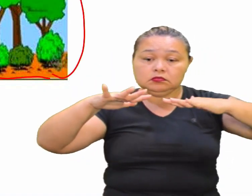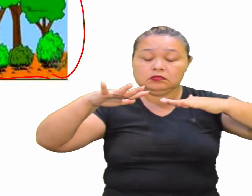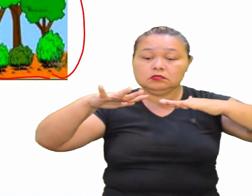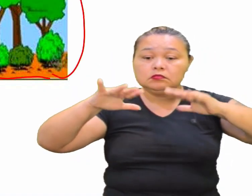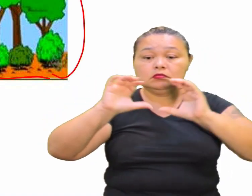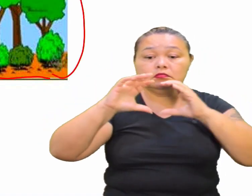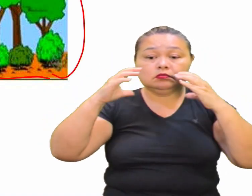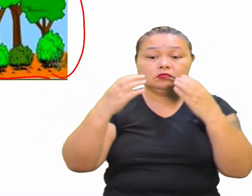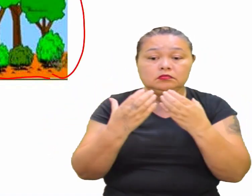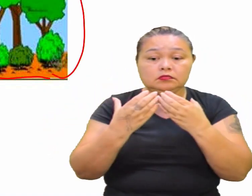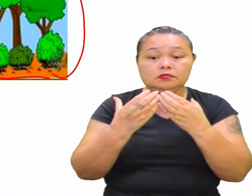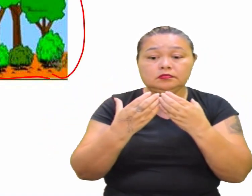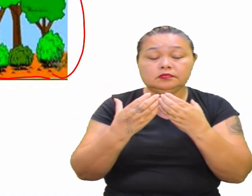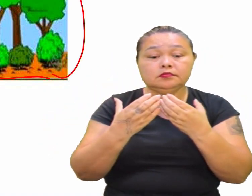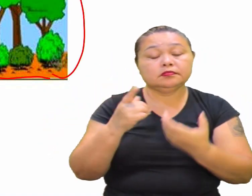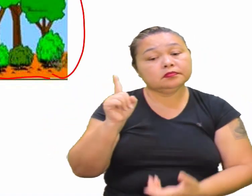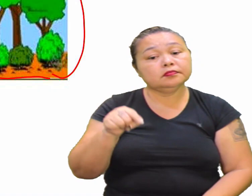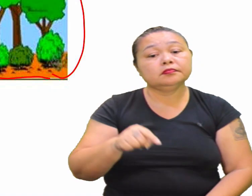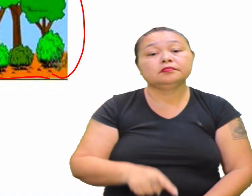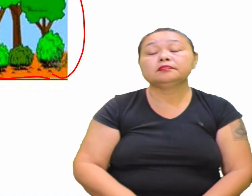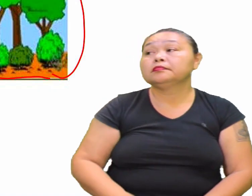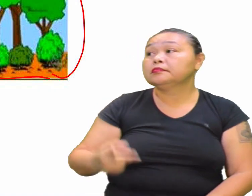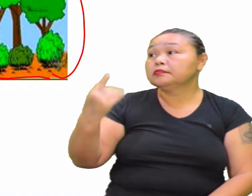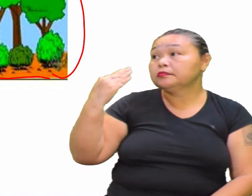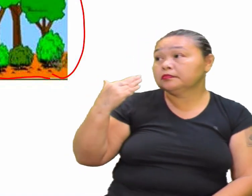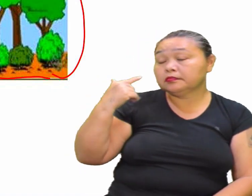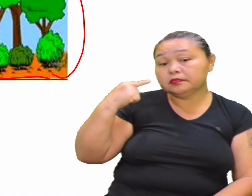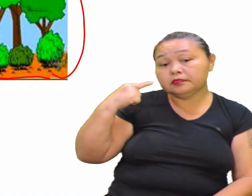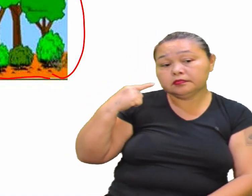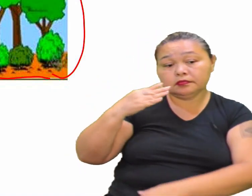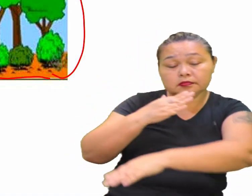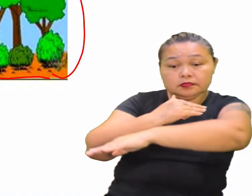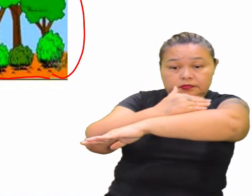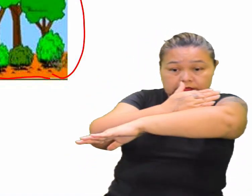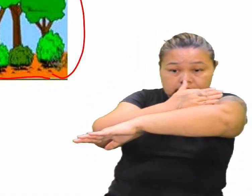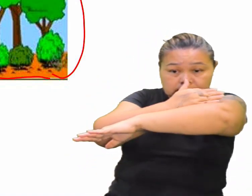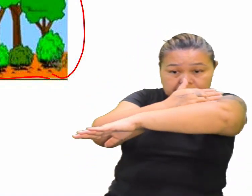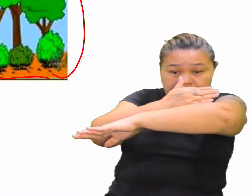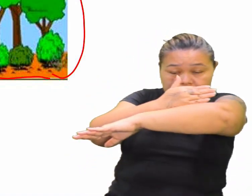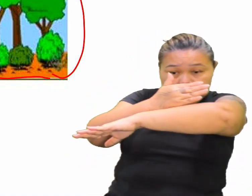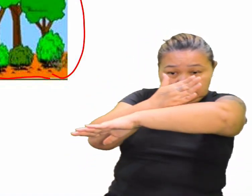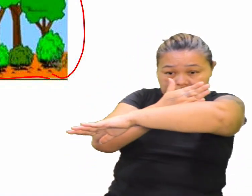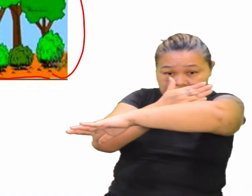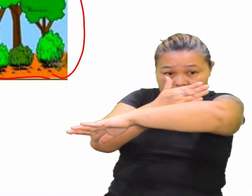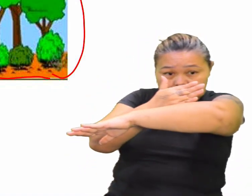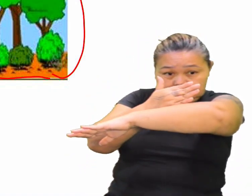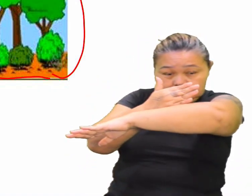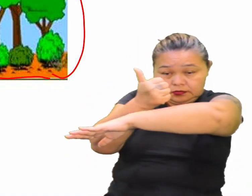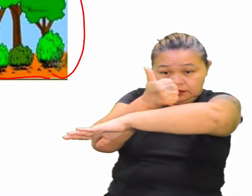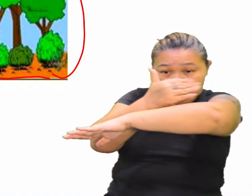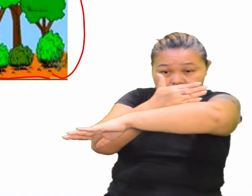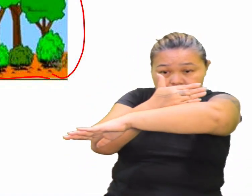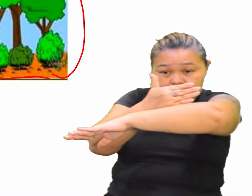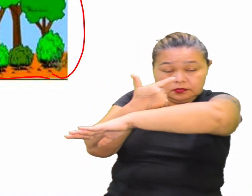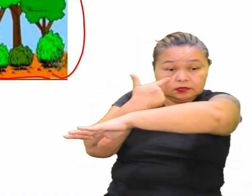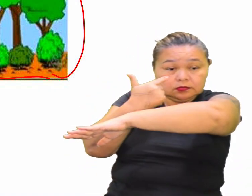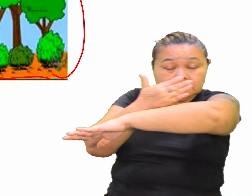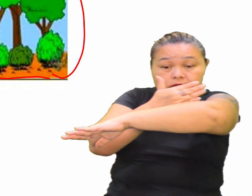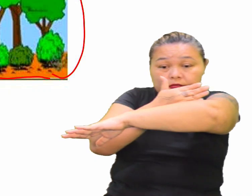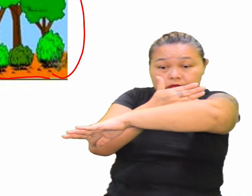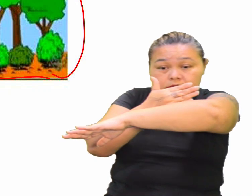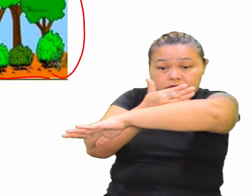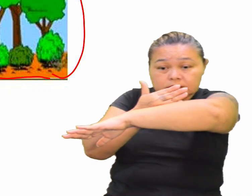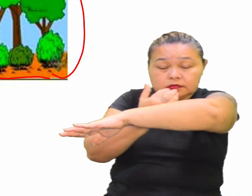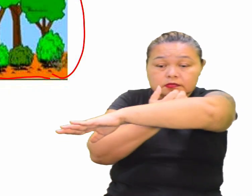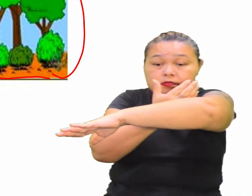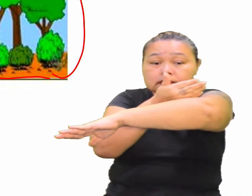nossas comunidades, tá? Então a gente pode dizer assim que o início aí das espécies pioneiras é o que vocês já viram, né? Uhum. É